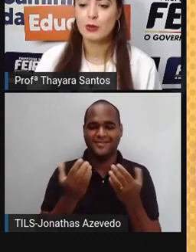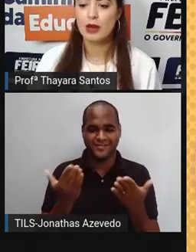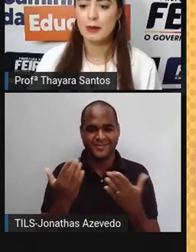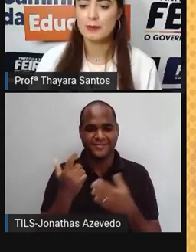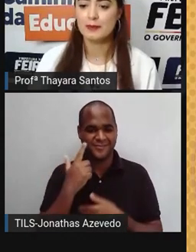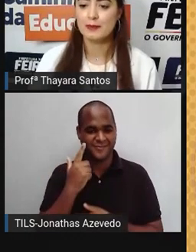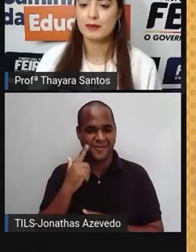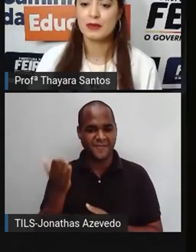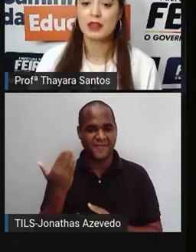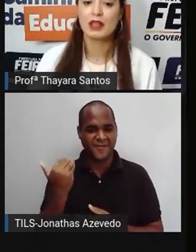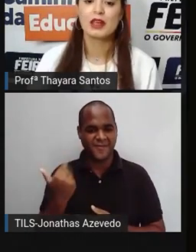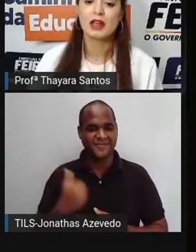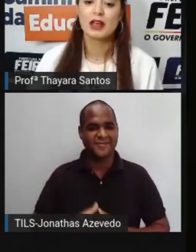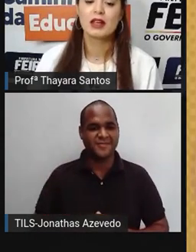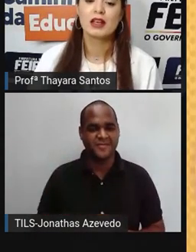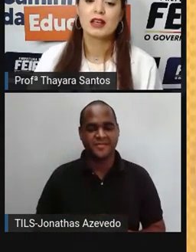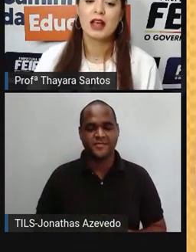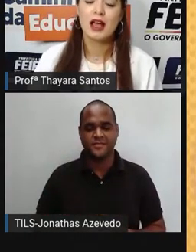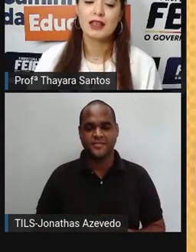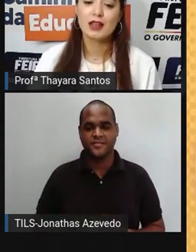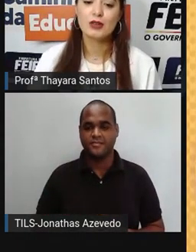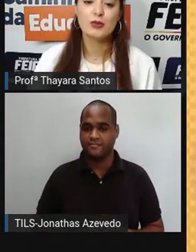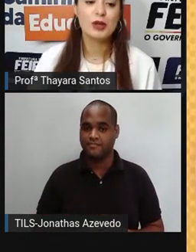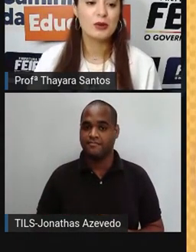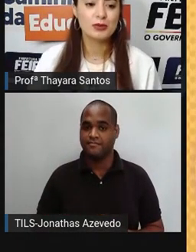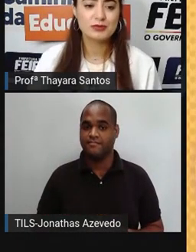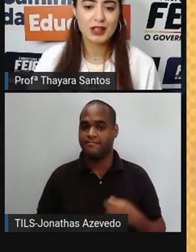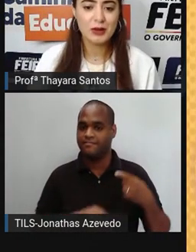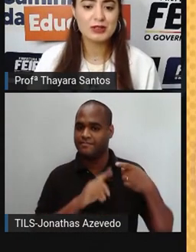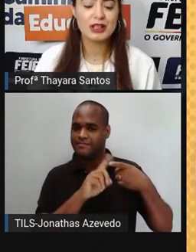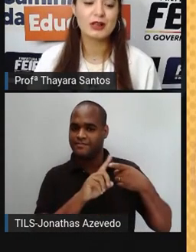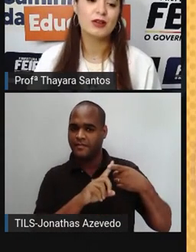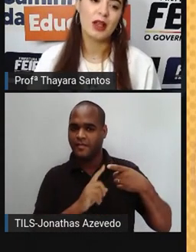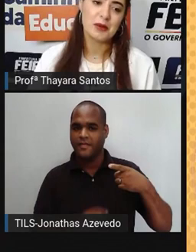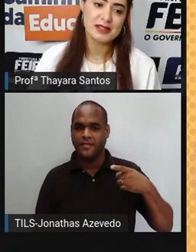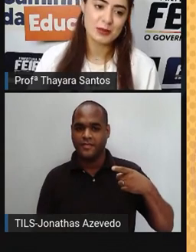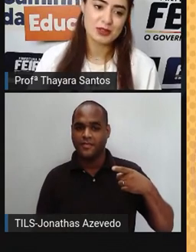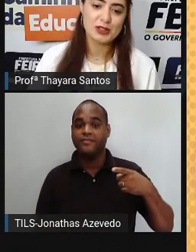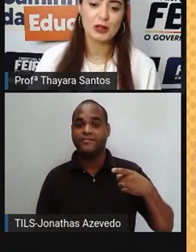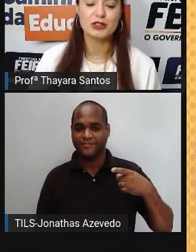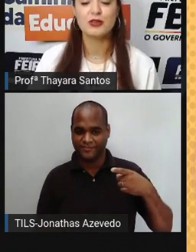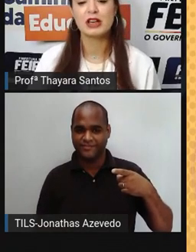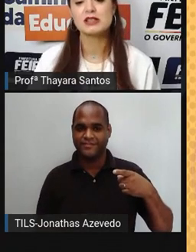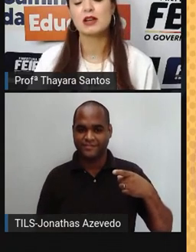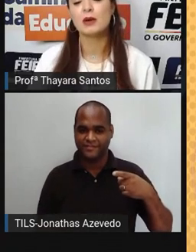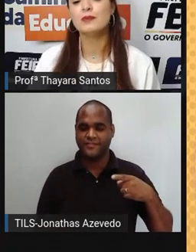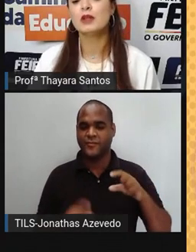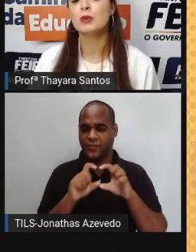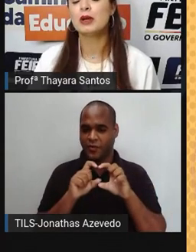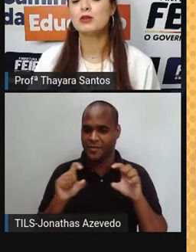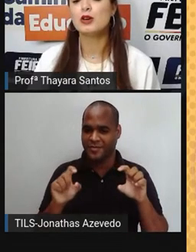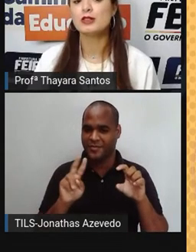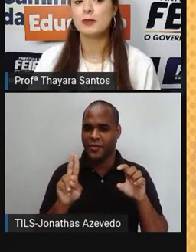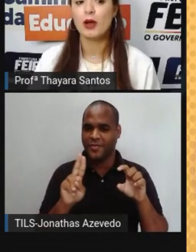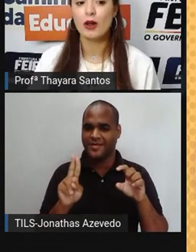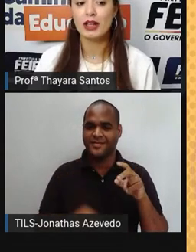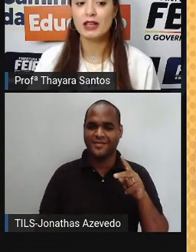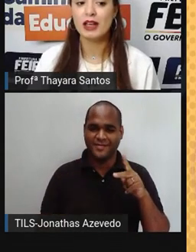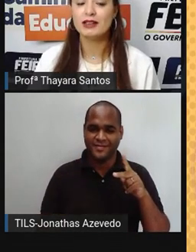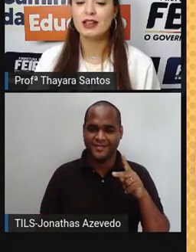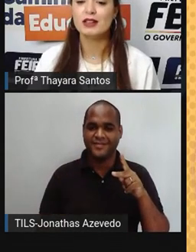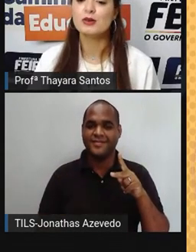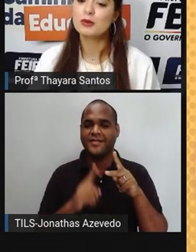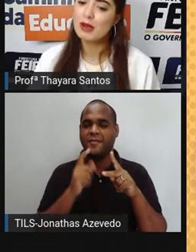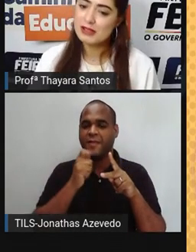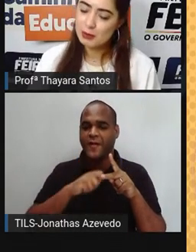vamos lá e aqui no número um que é o gelo é um exemplo de solidificação número dois